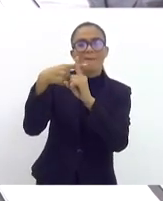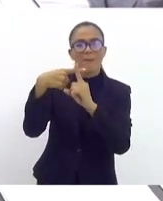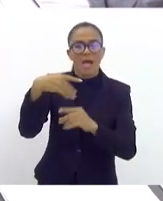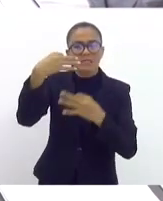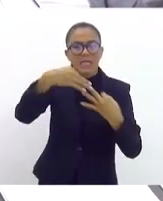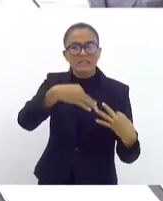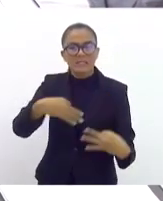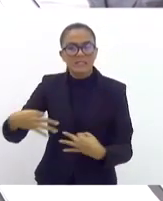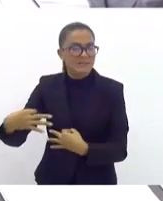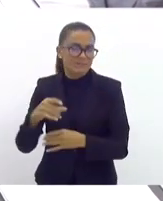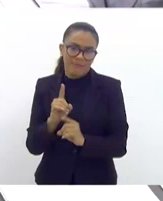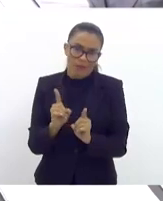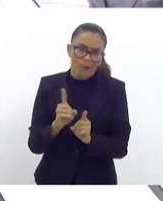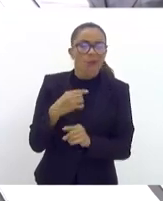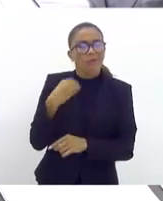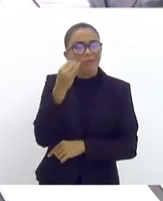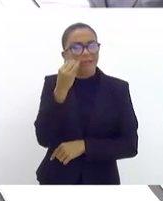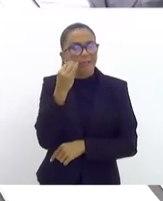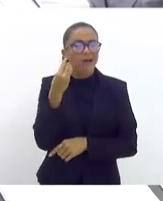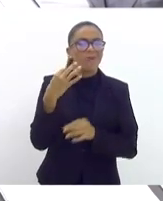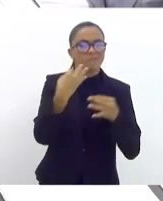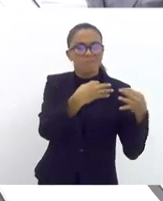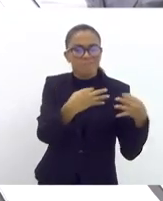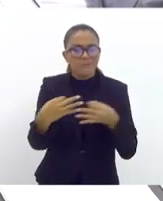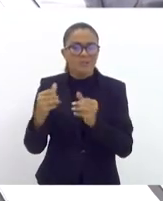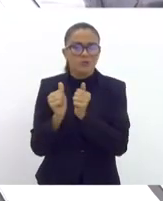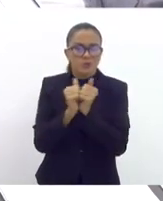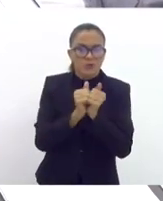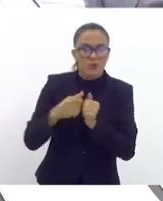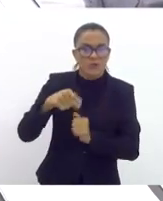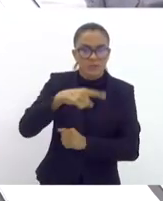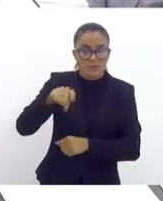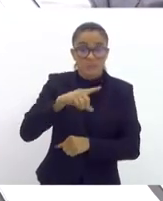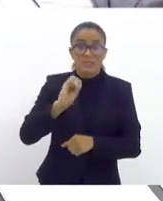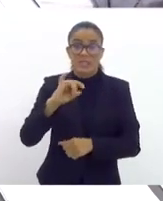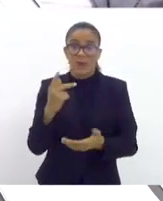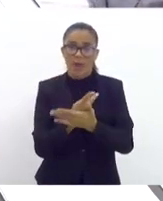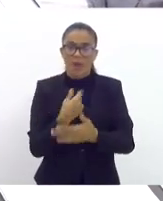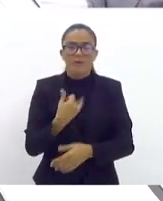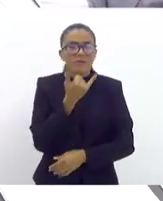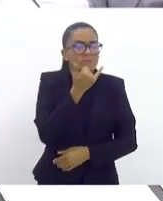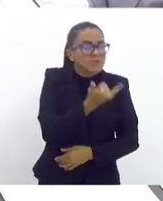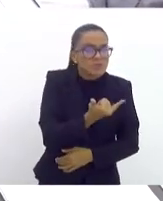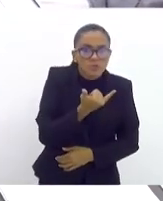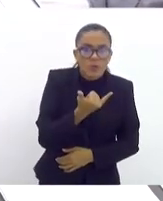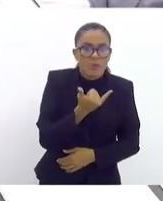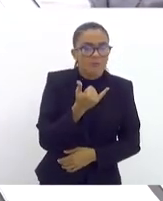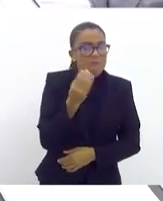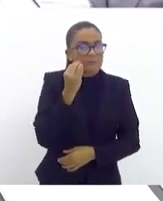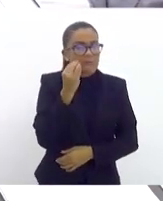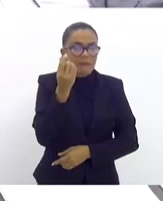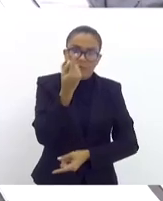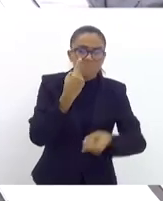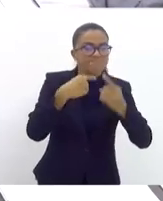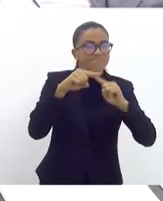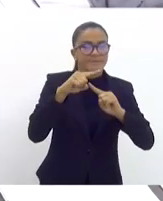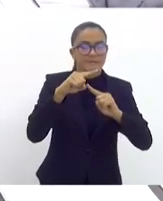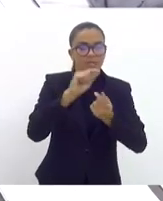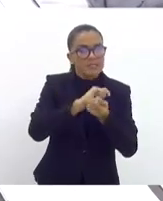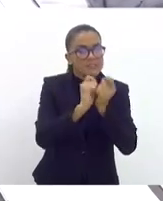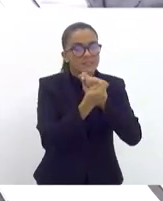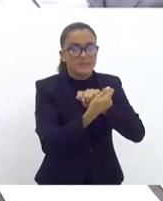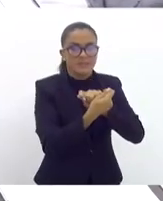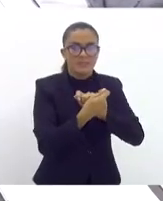tô buscando acertar com vocês e tô buscando quando erra pedir desculpa e poder consertar e melhorar então assim